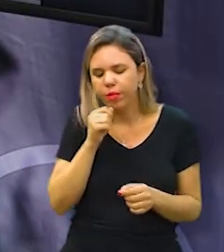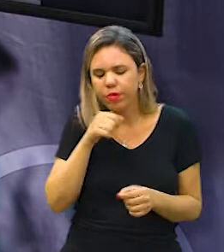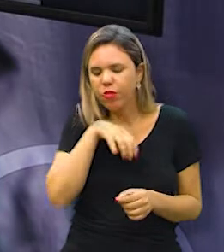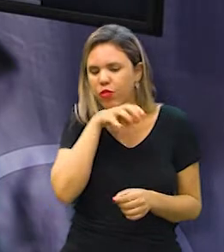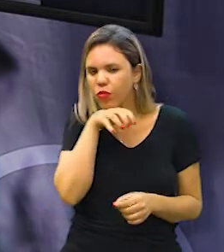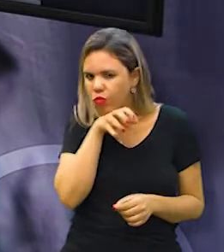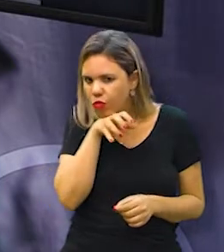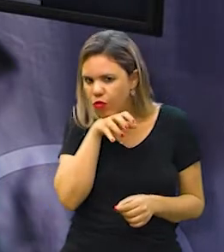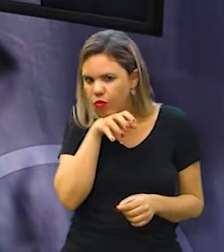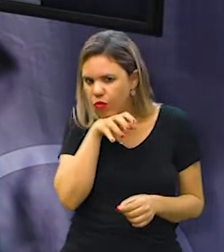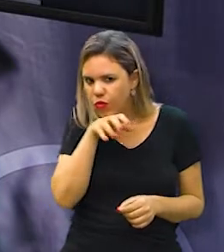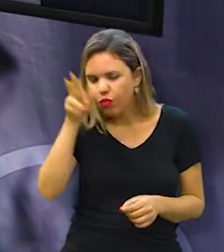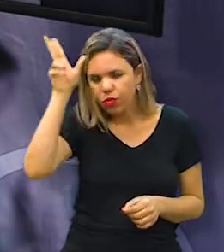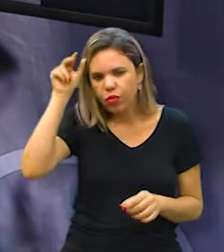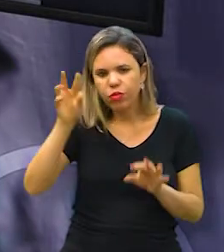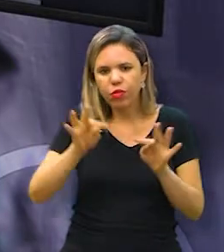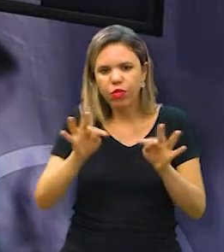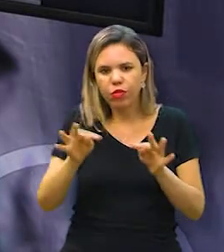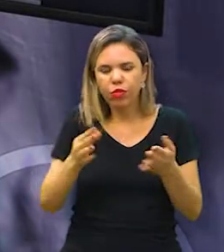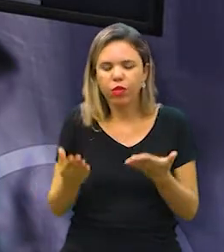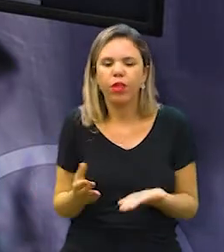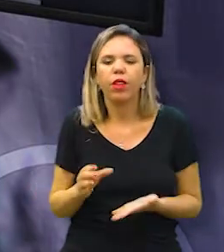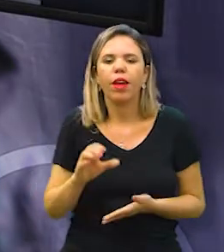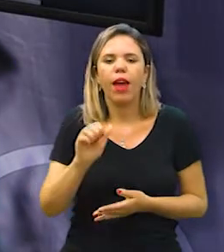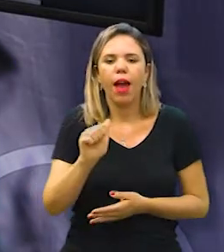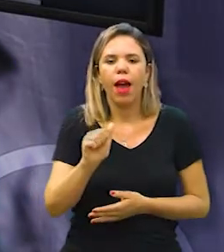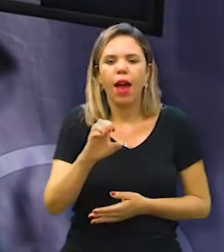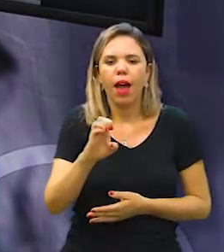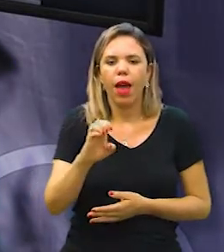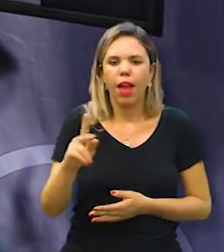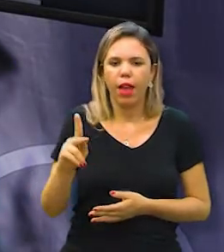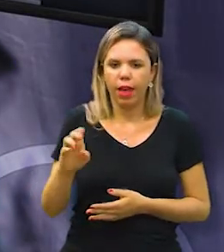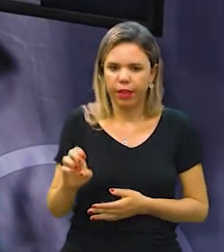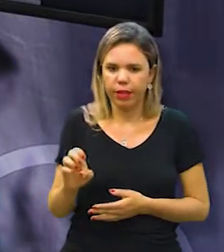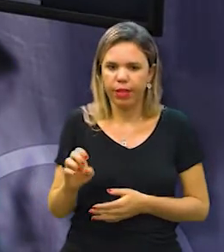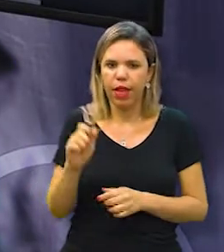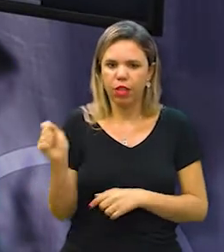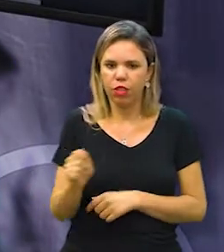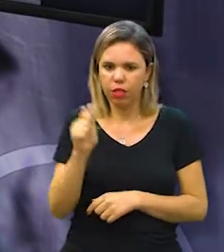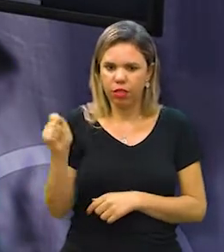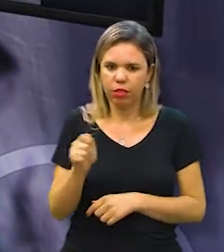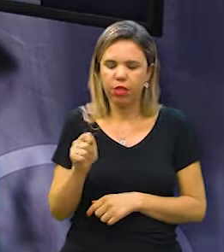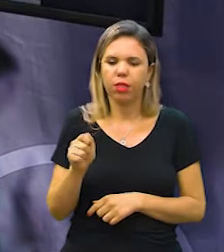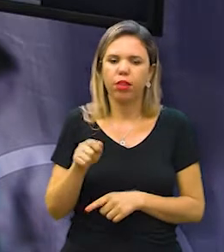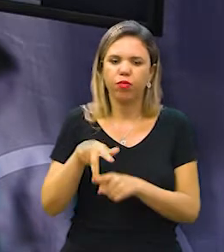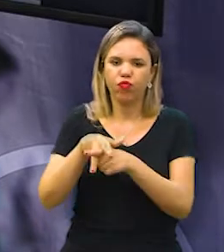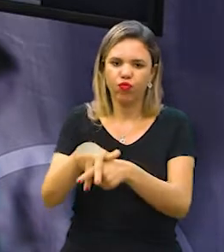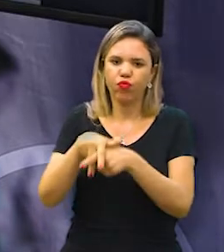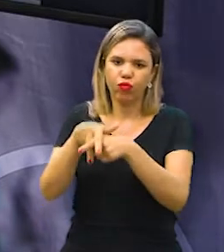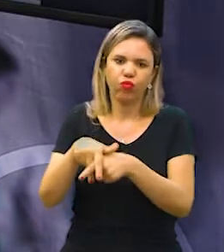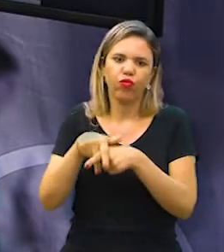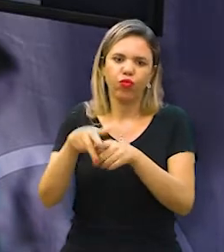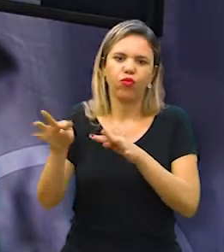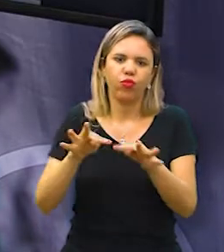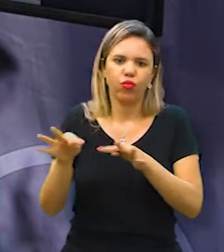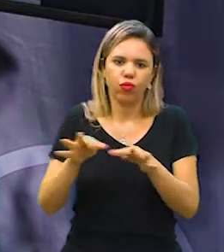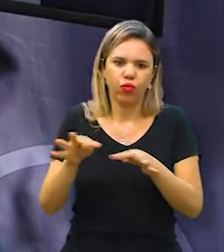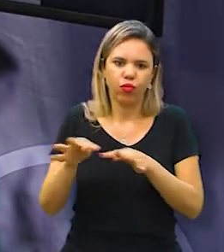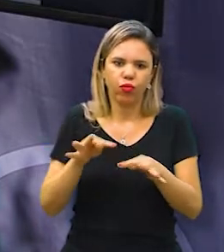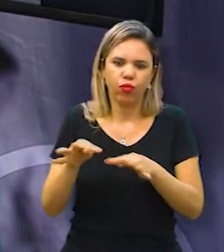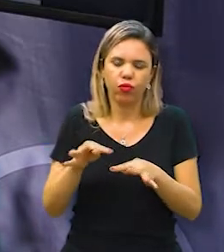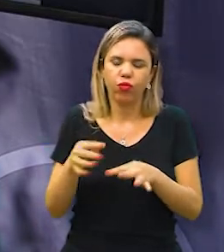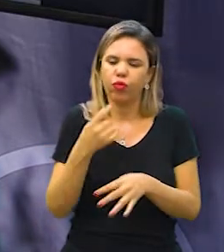forma de tratamento do AEC, que é a Associação de Ecoterapia de Campinas, uma associação com um trabalho